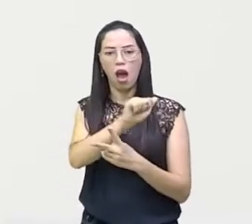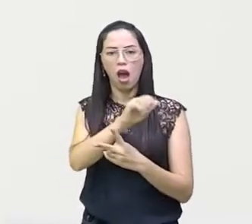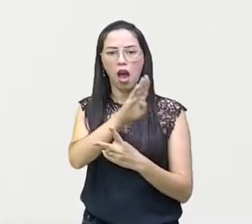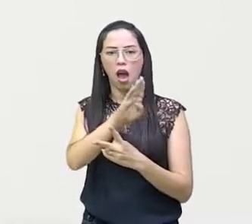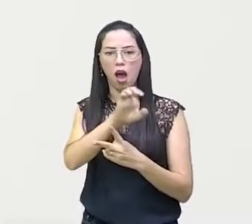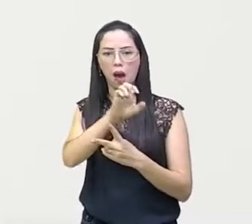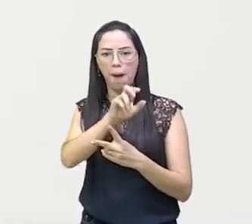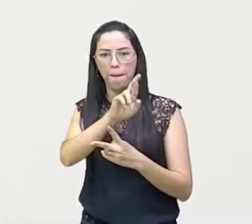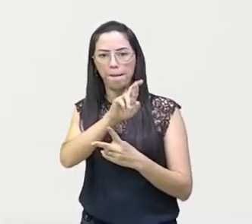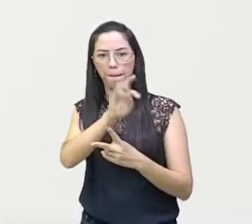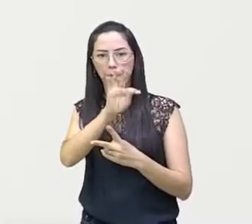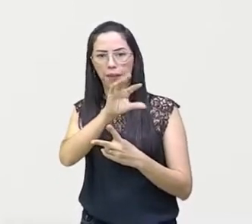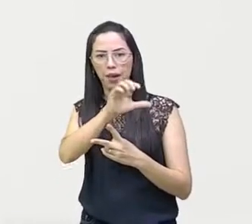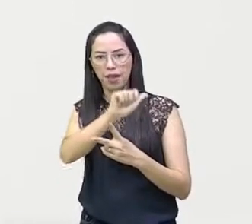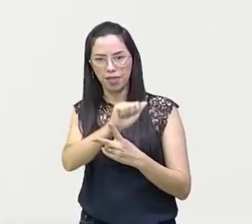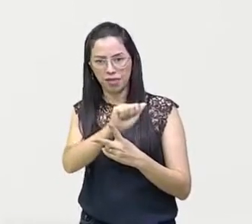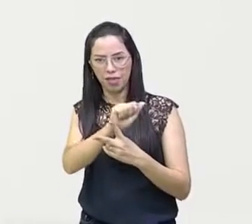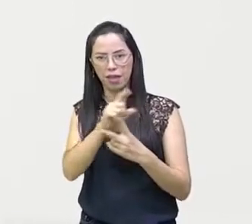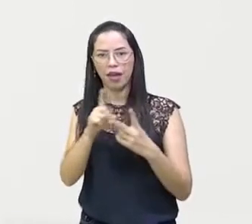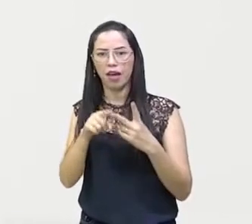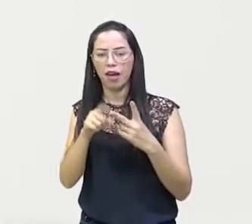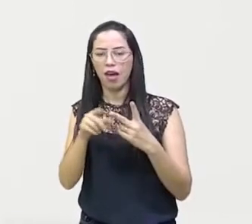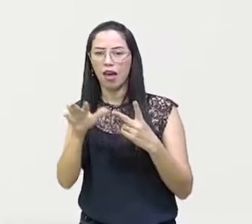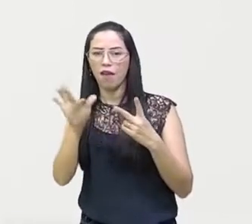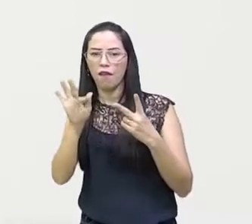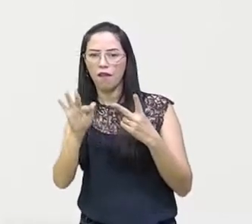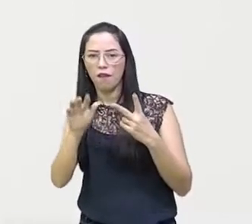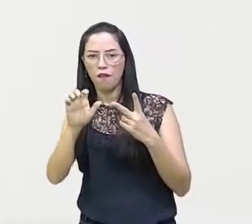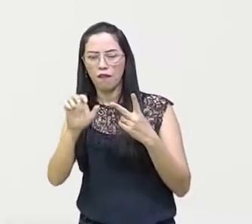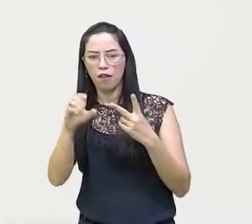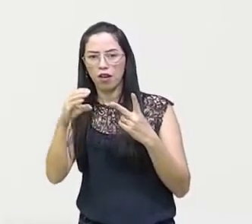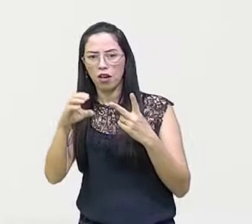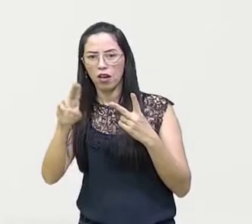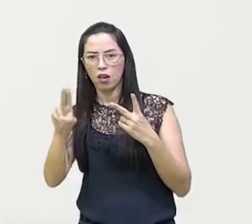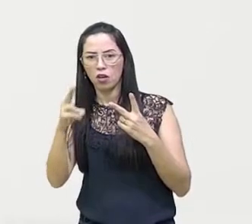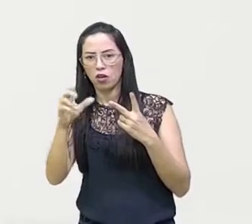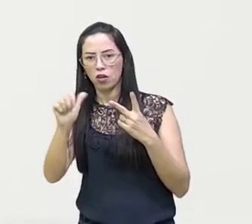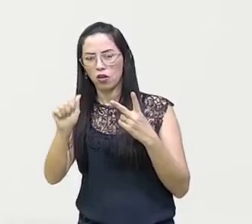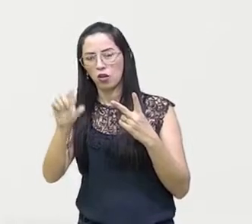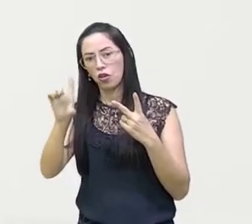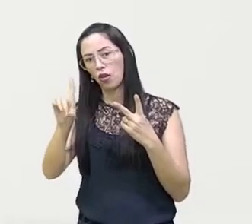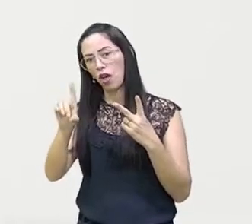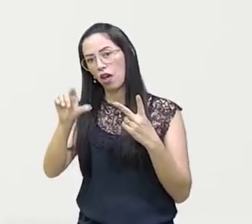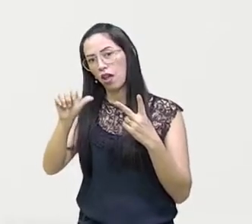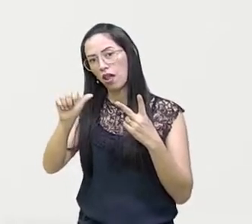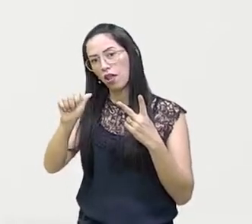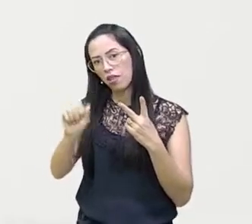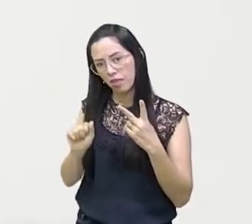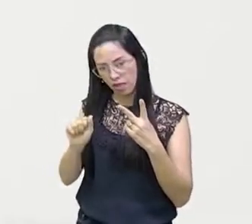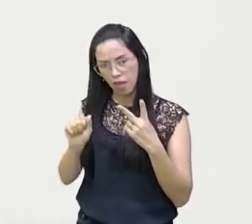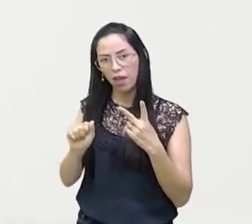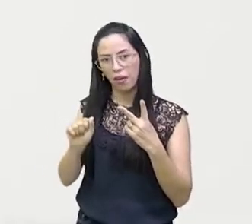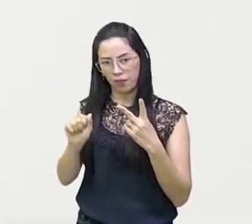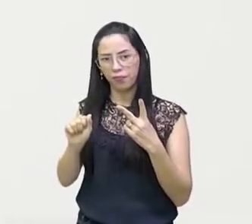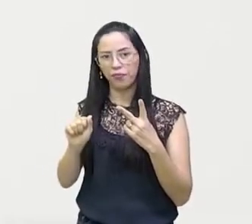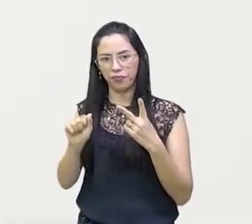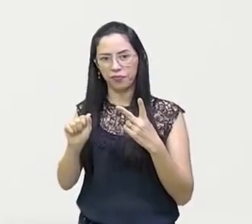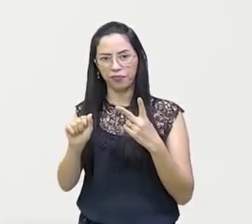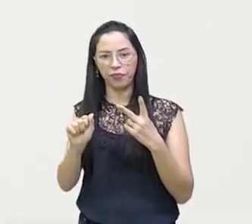é denominado homolinfa. Na fechada, existem circulações que direcionam o sangue por todo o